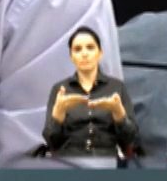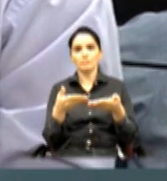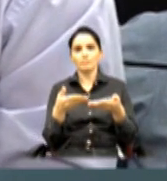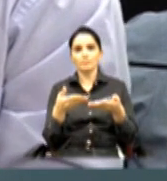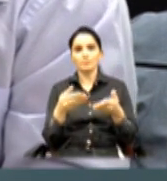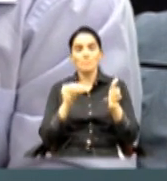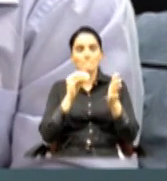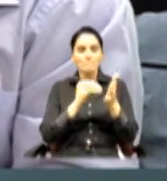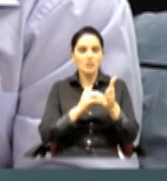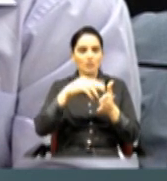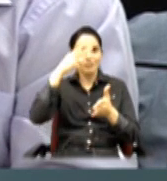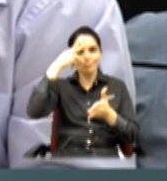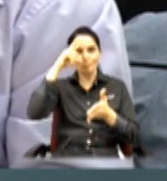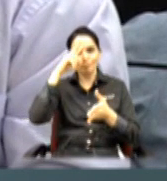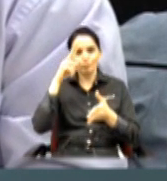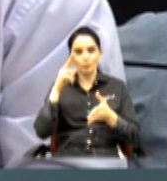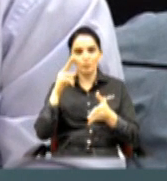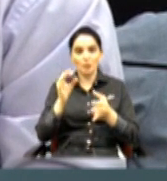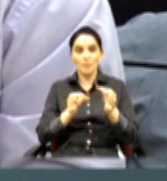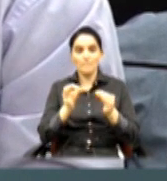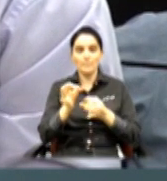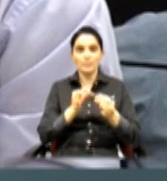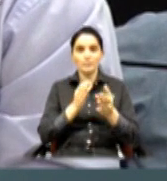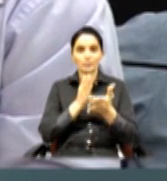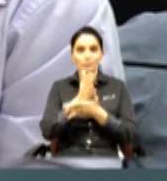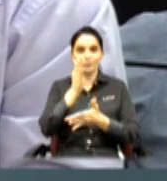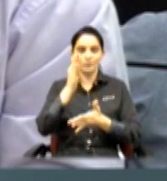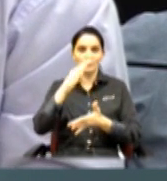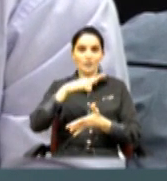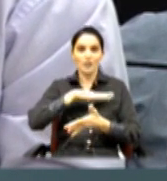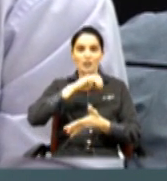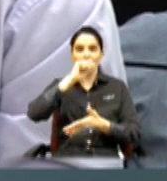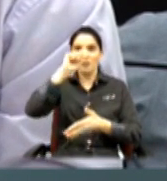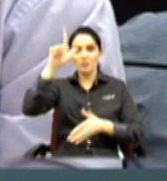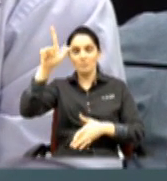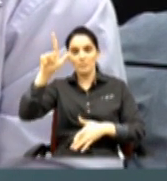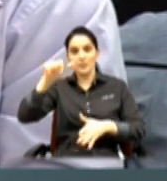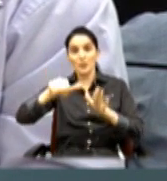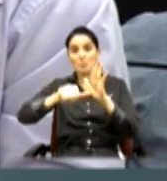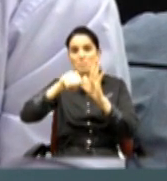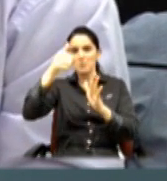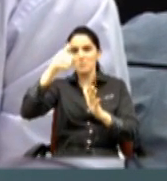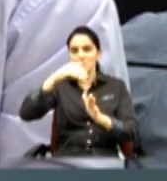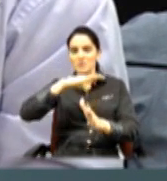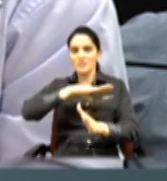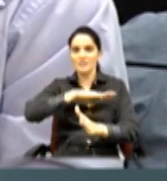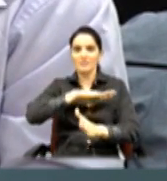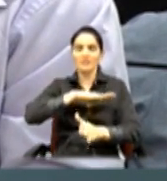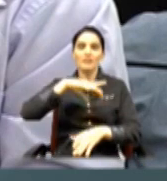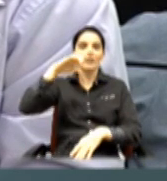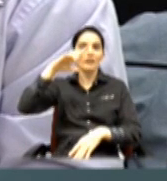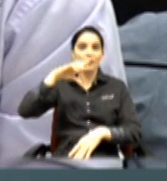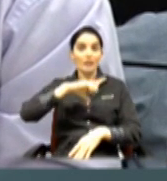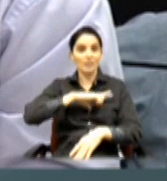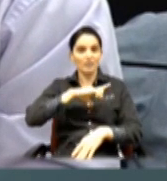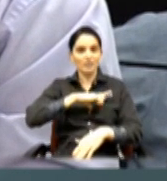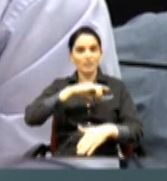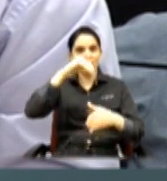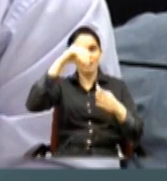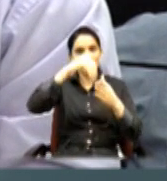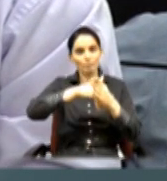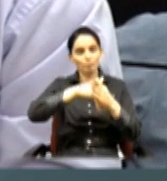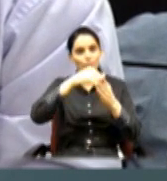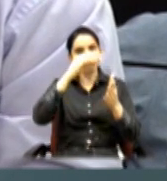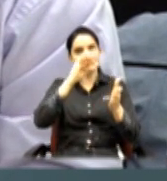celebrada anualmente no dia 8 de julho. Limeira será a primeira cidade a ter em seu calendário o Dia